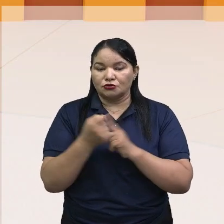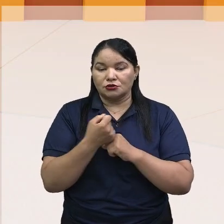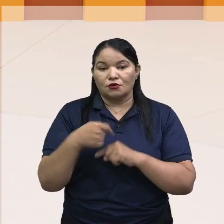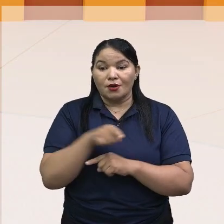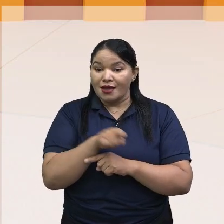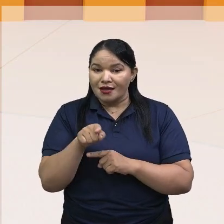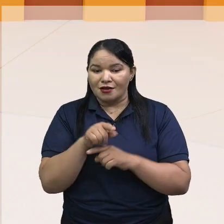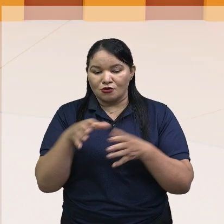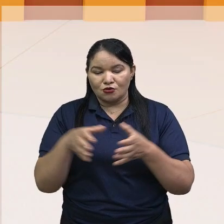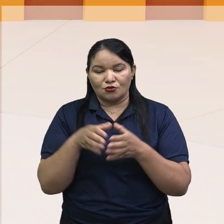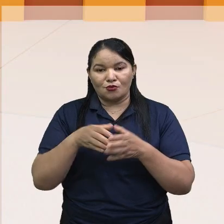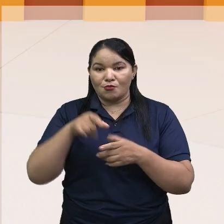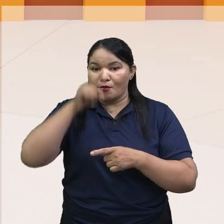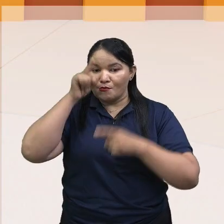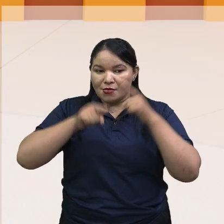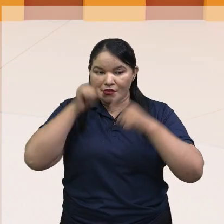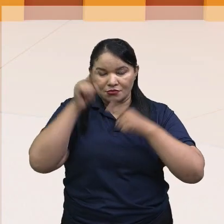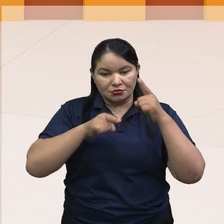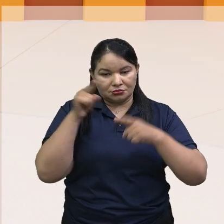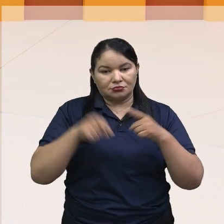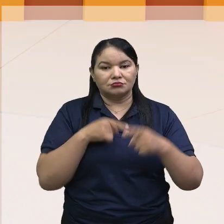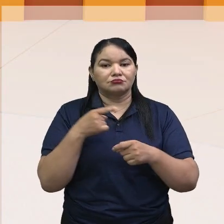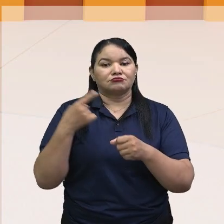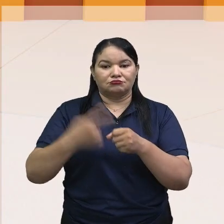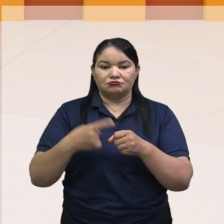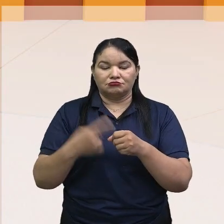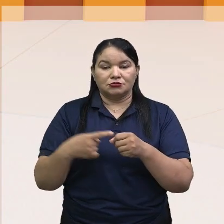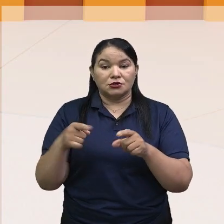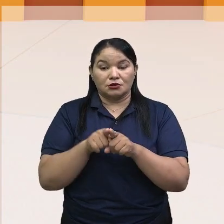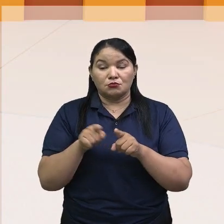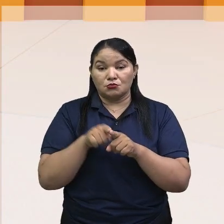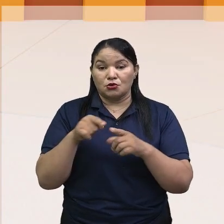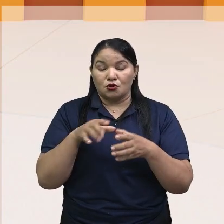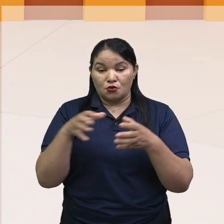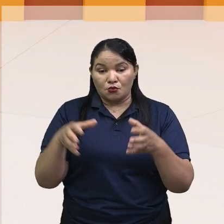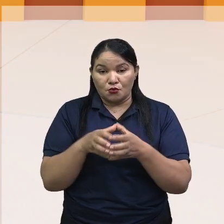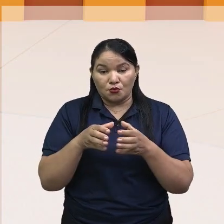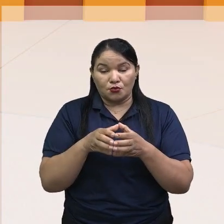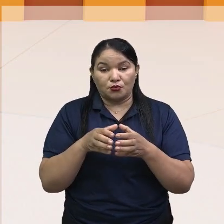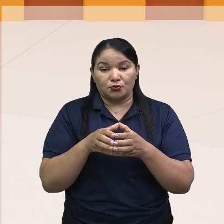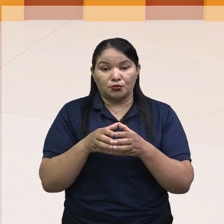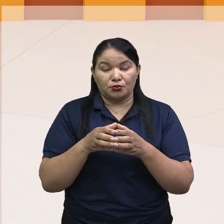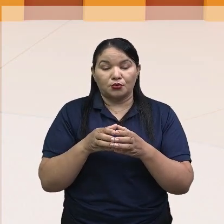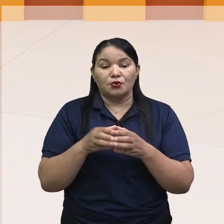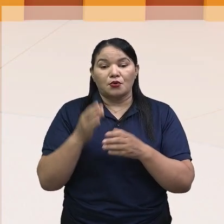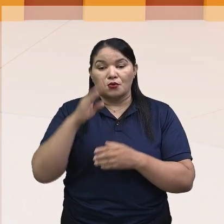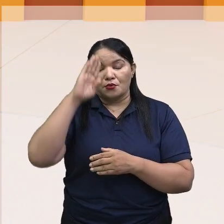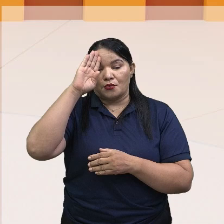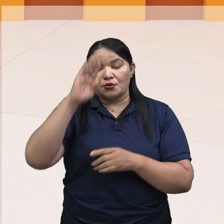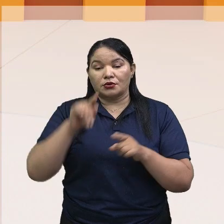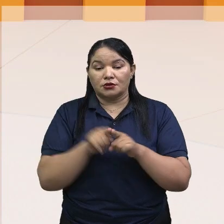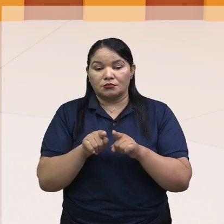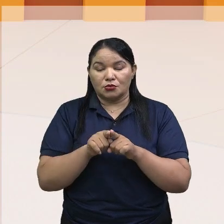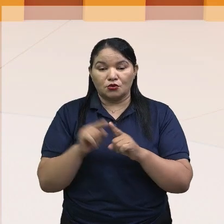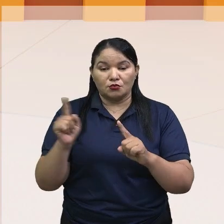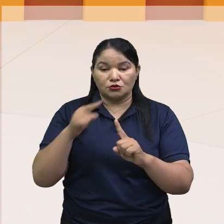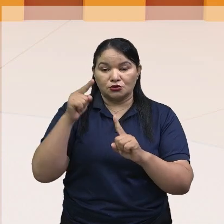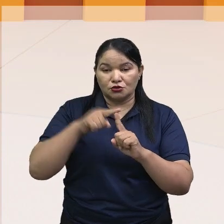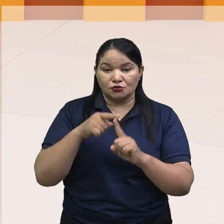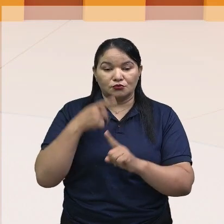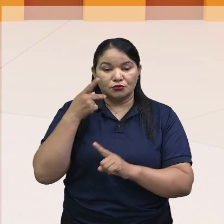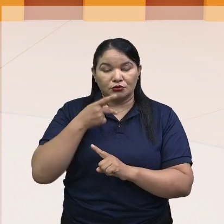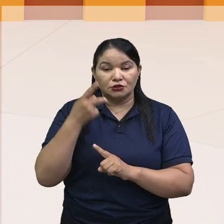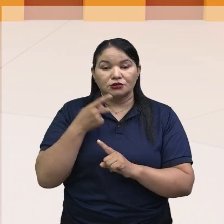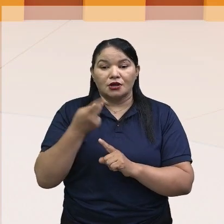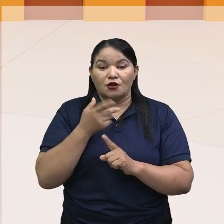mesmo no interior. E esses coronéis, né, dentro desses dispositivos políticos, eles vão